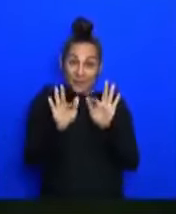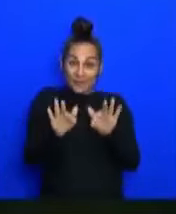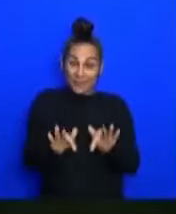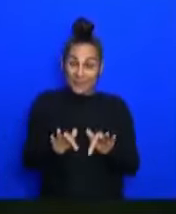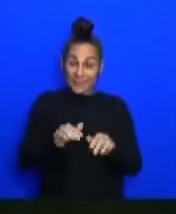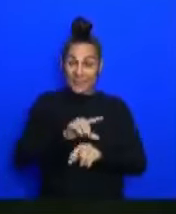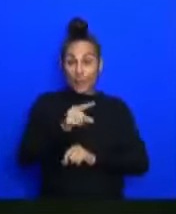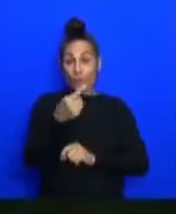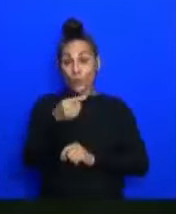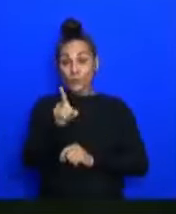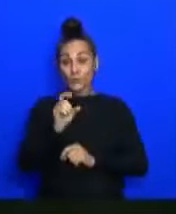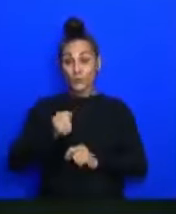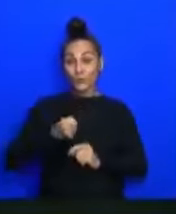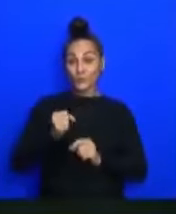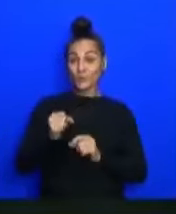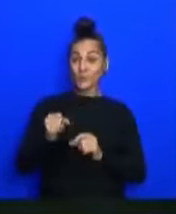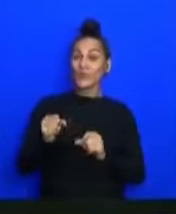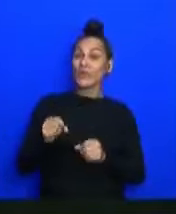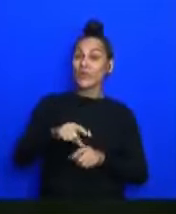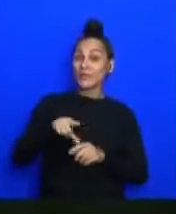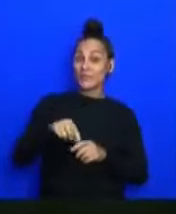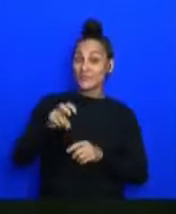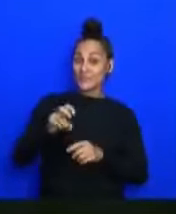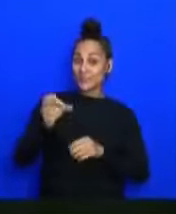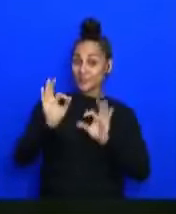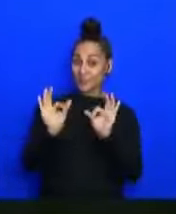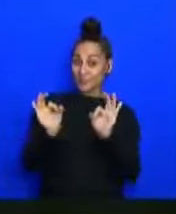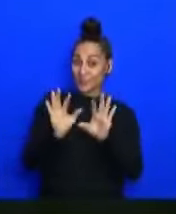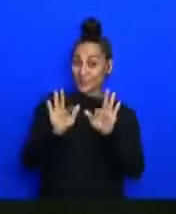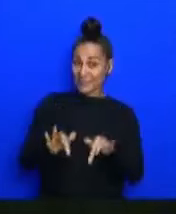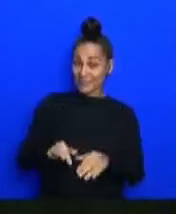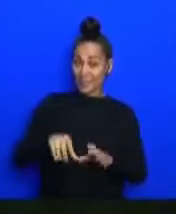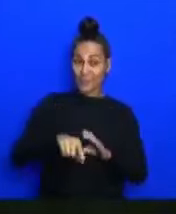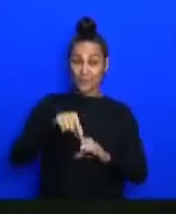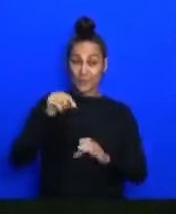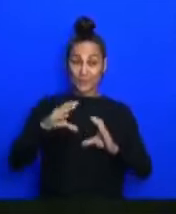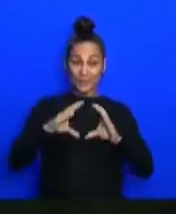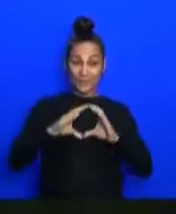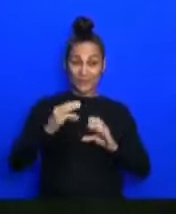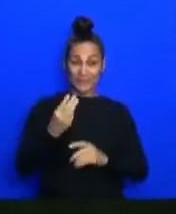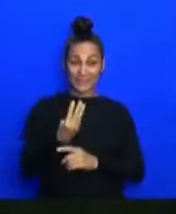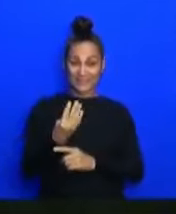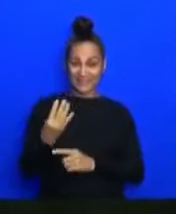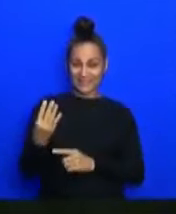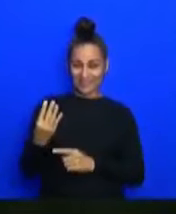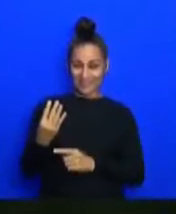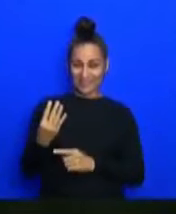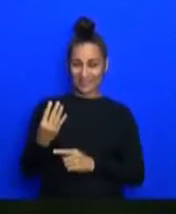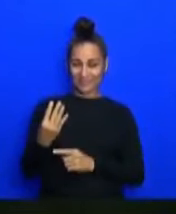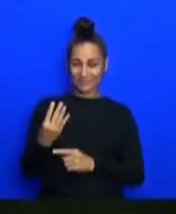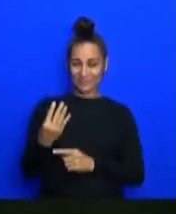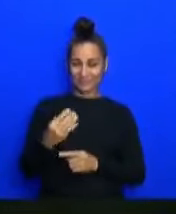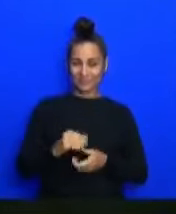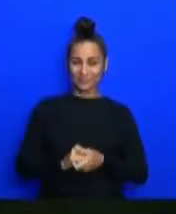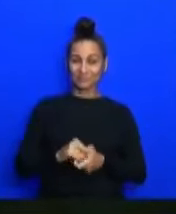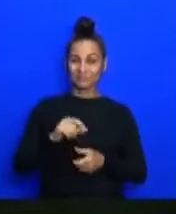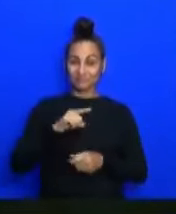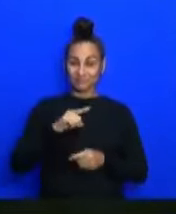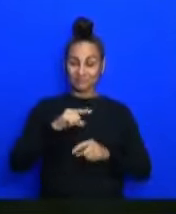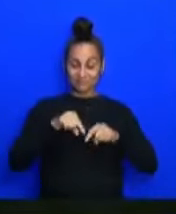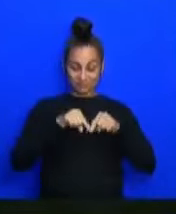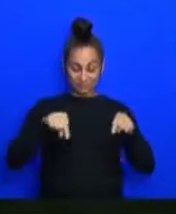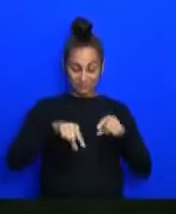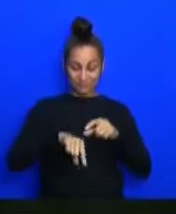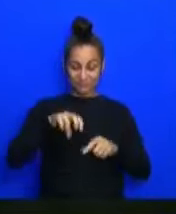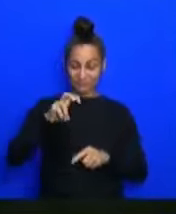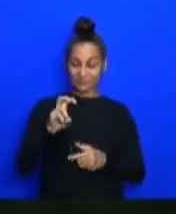o sorteio, último número para fechar as 5 dezenas, bola sorteada, 34, número 34. Temos as